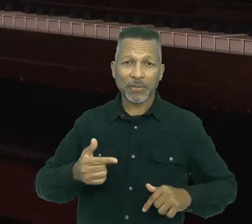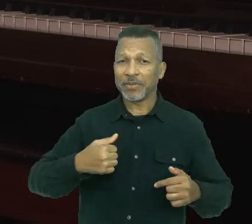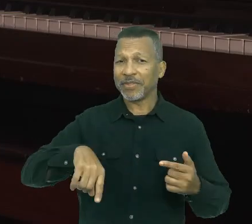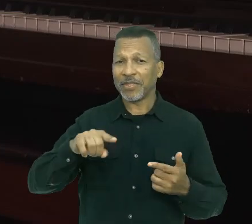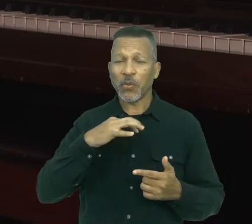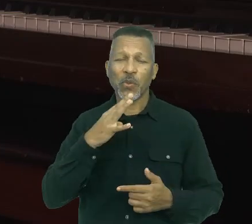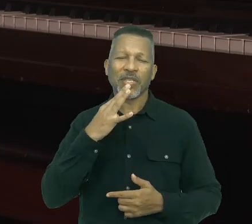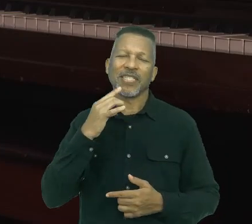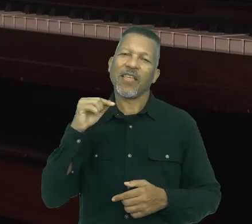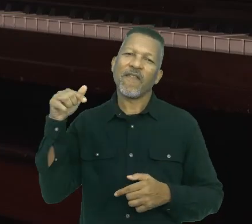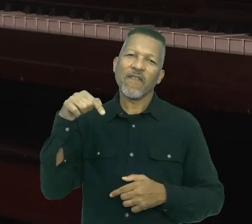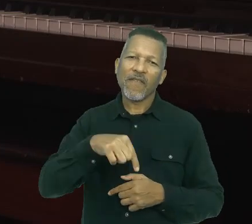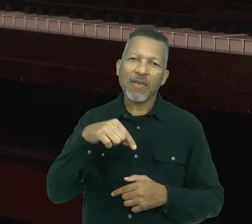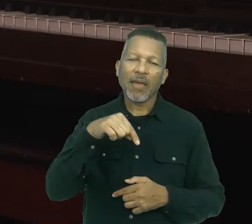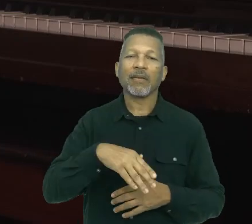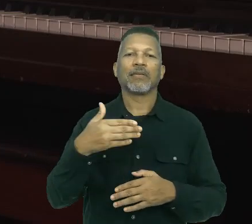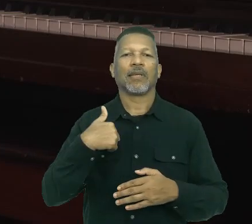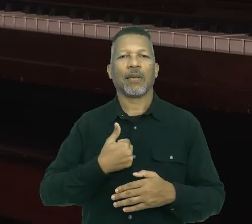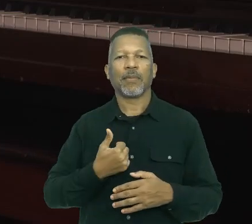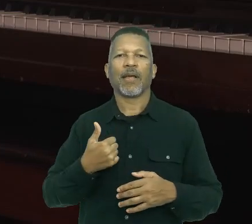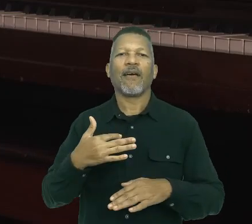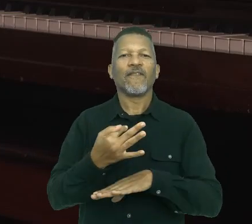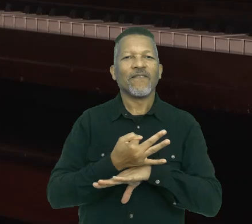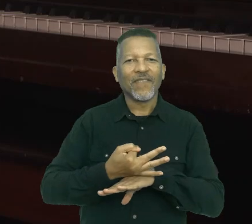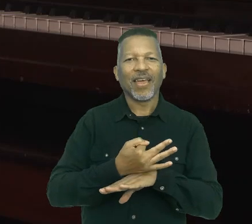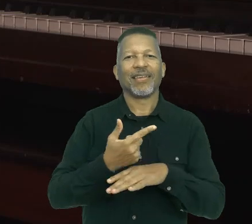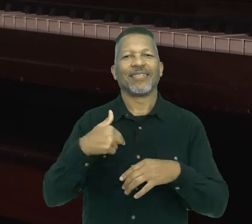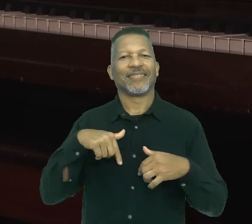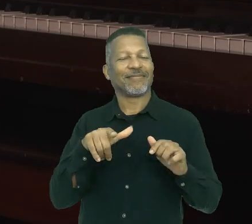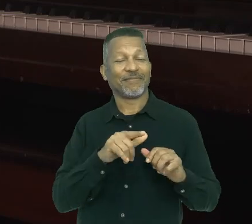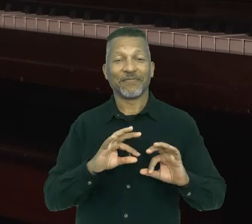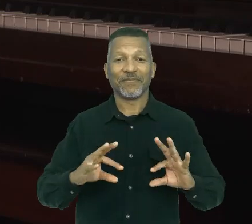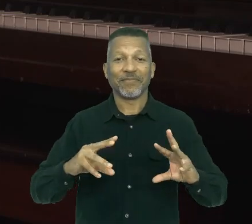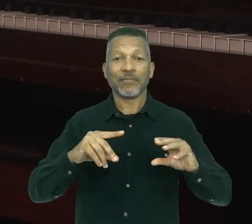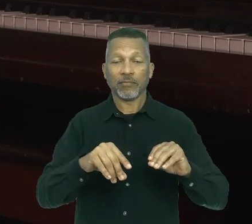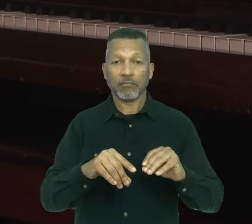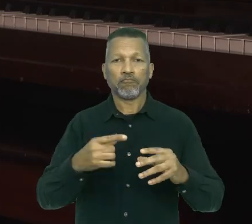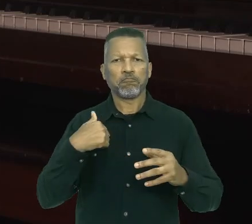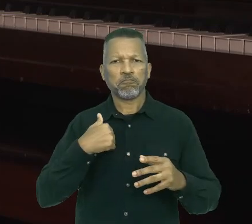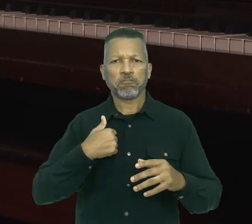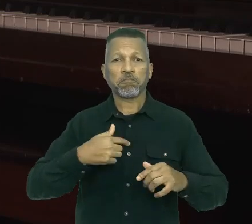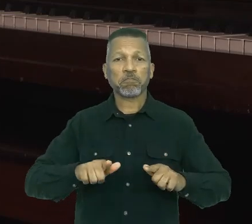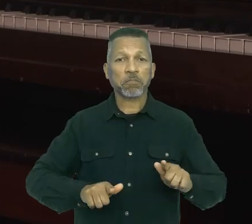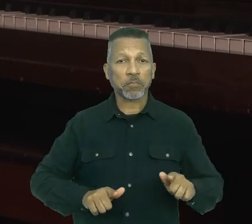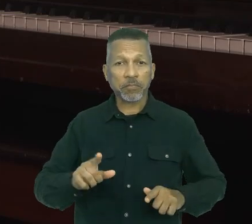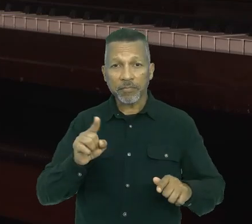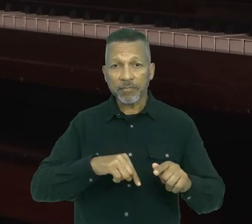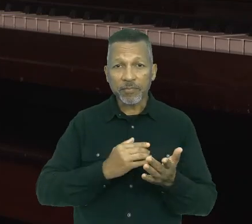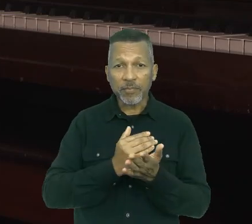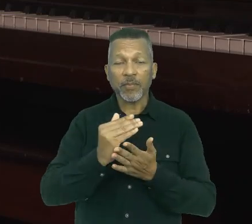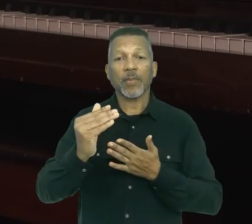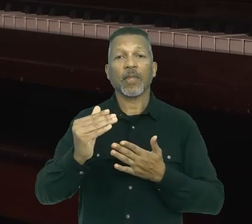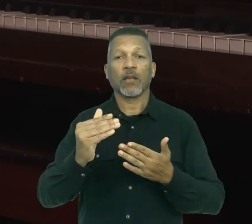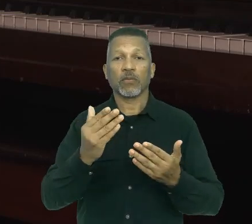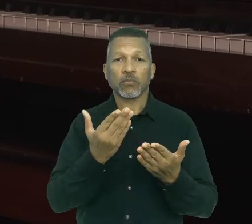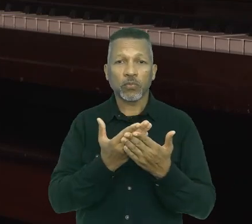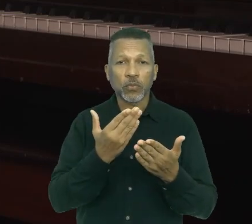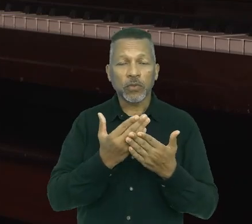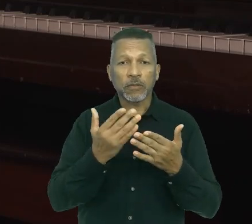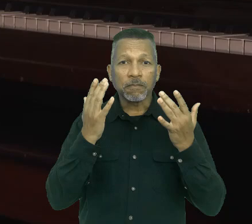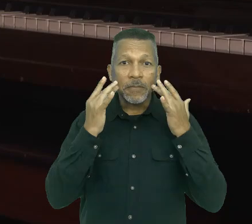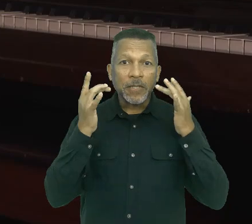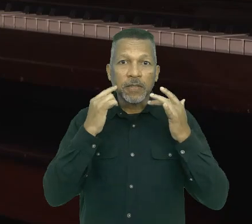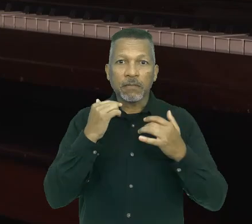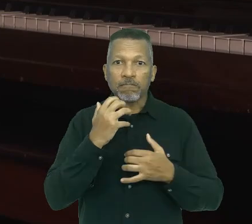para a cidade para poder passar as férias e tudo, e um primo meu estava começando a estudar teatro e tudo, eu me